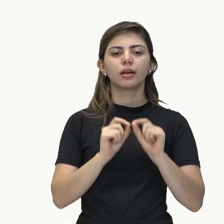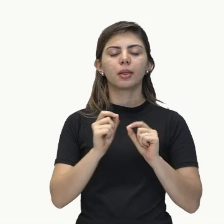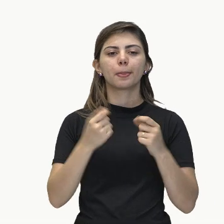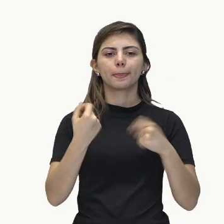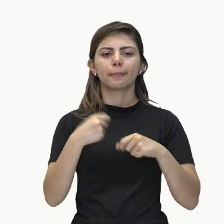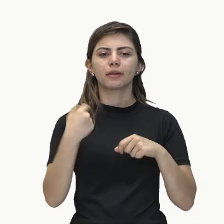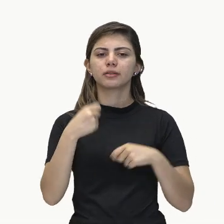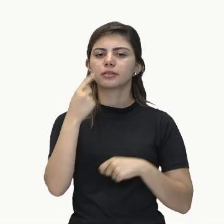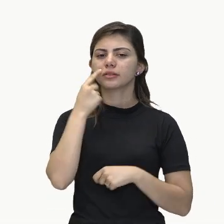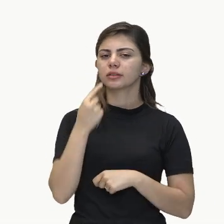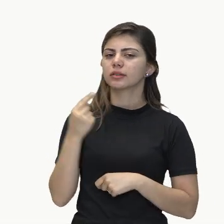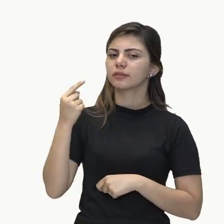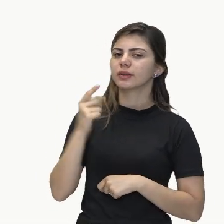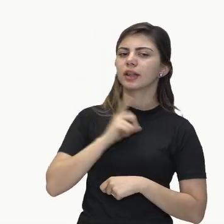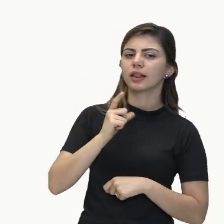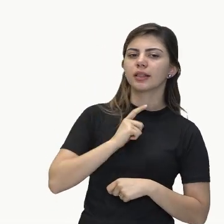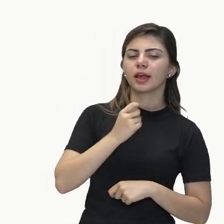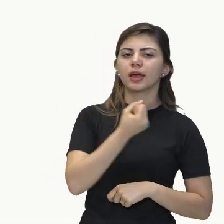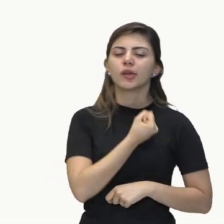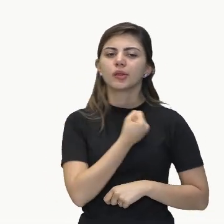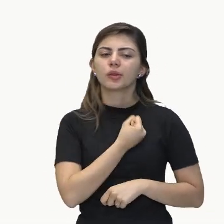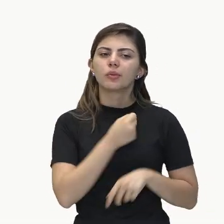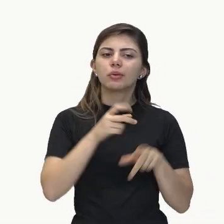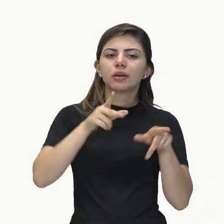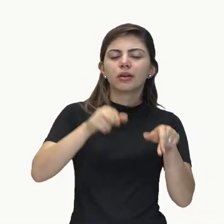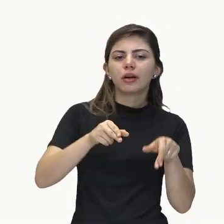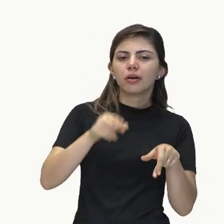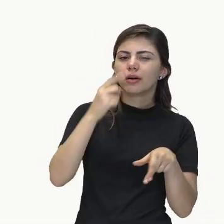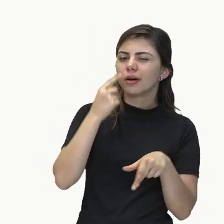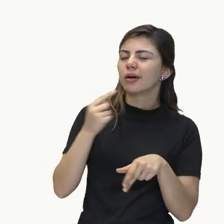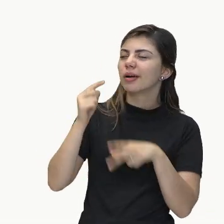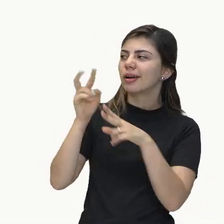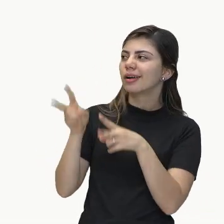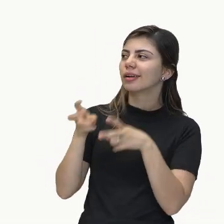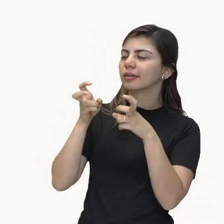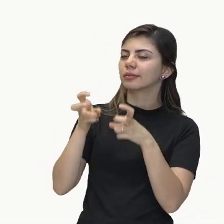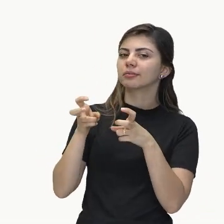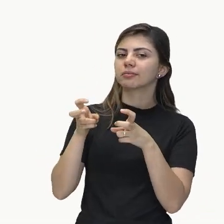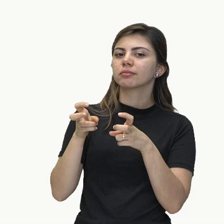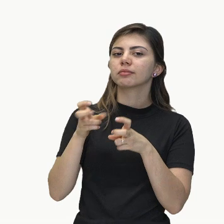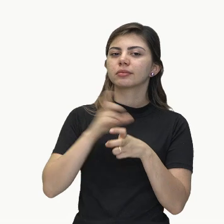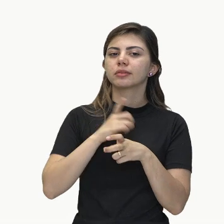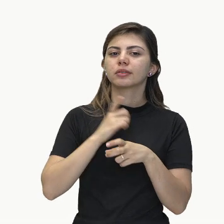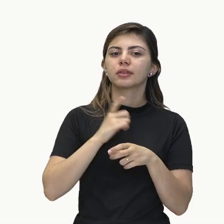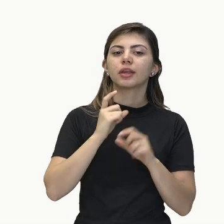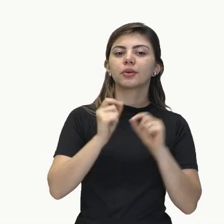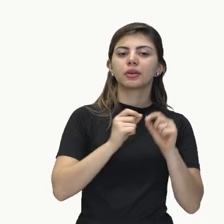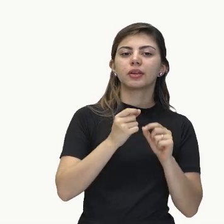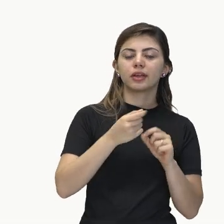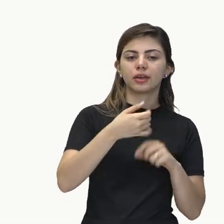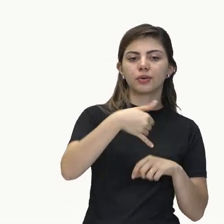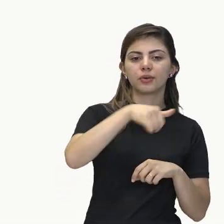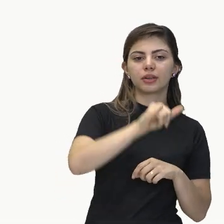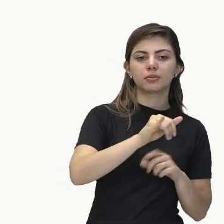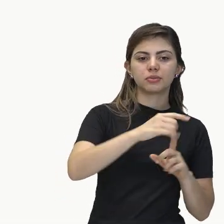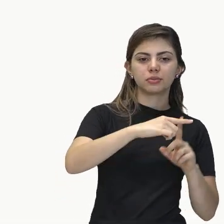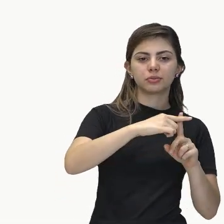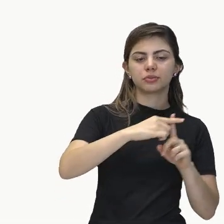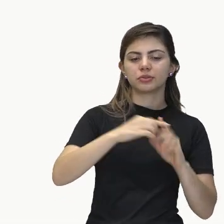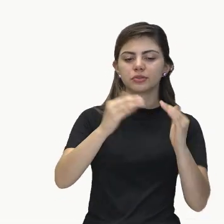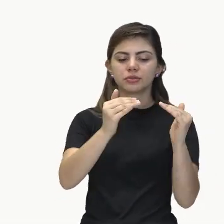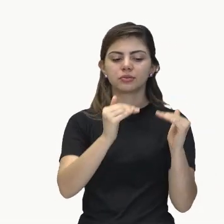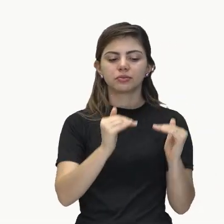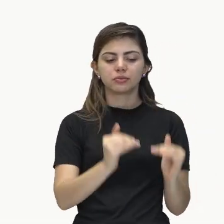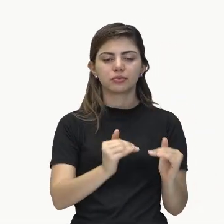algum termo simétrico. Já consegui visualizar. Ó. O y de cima é positivo e o y de baixo é